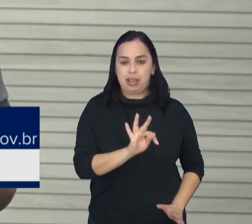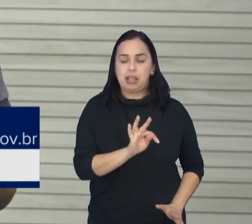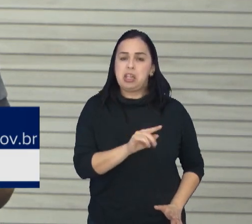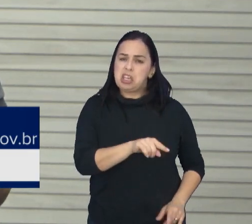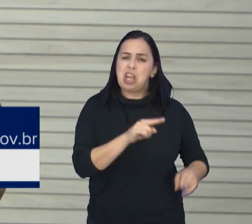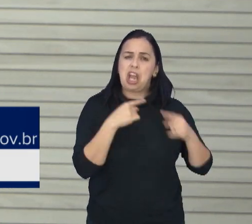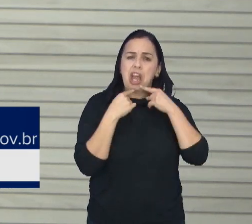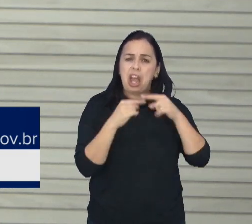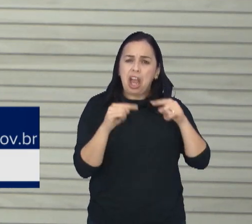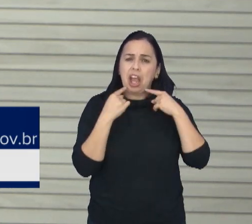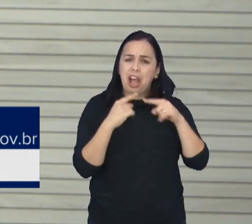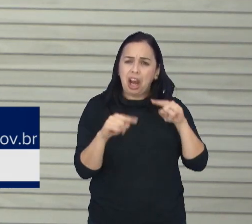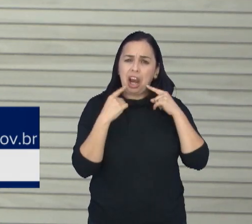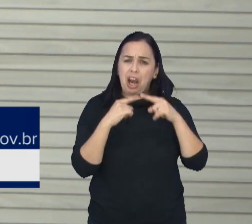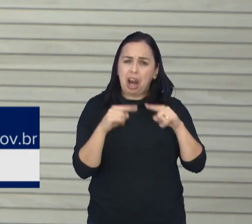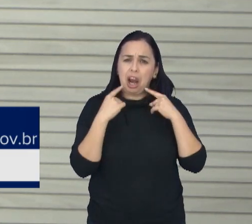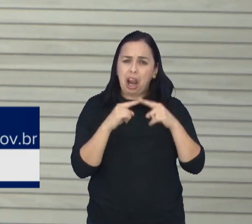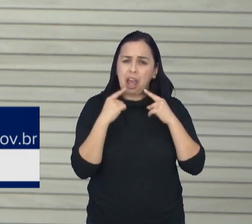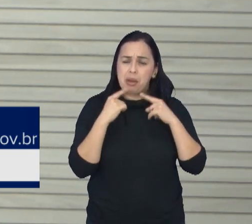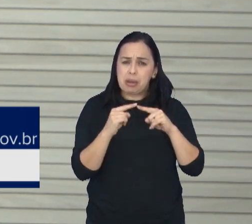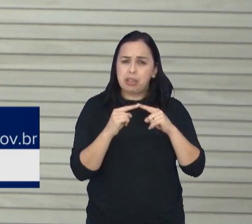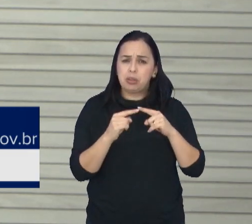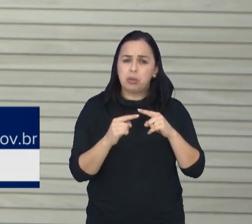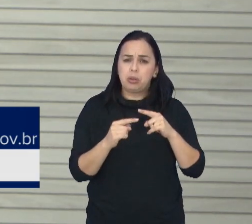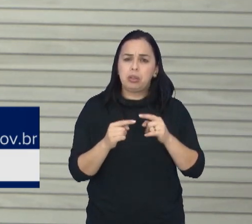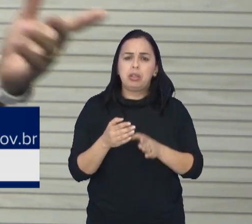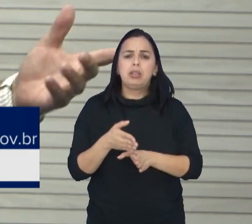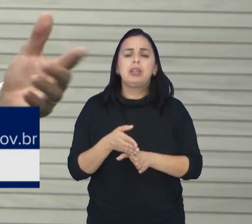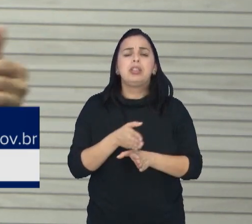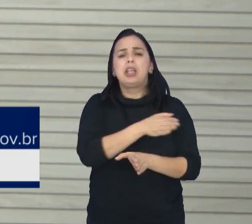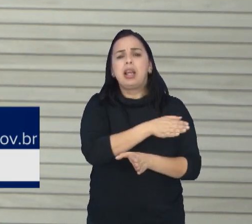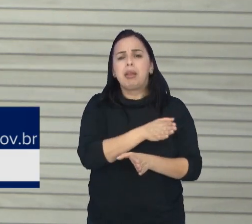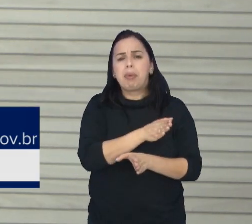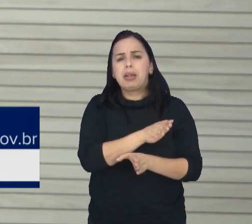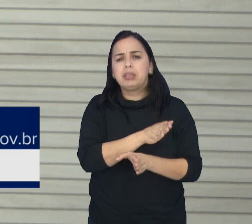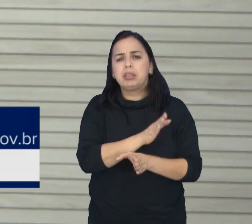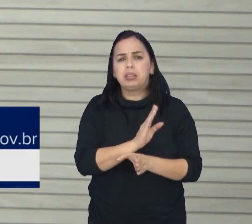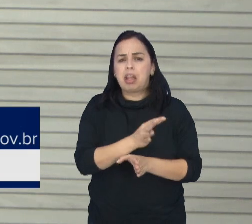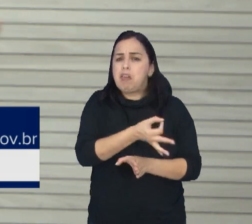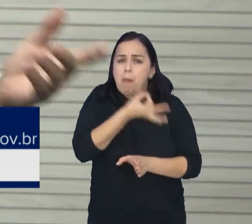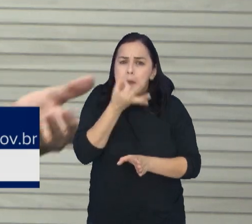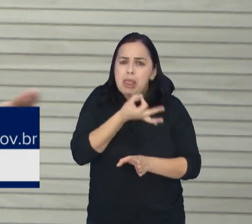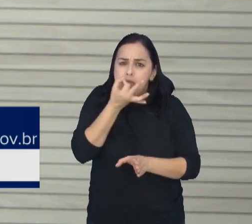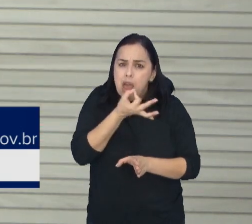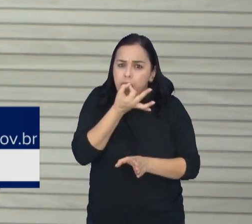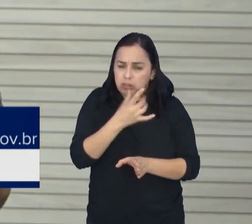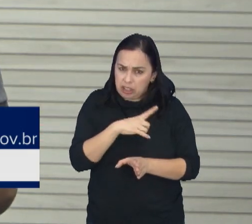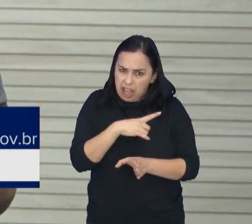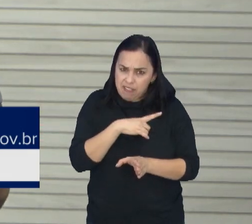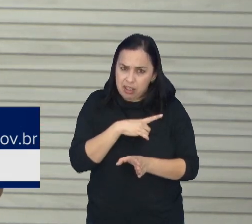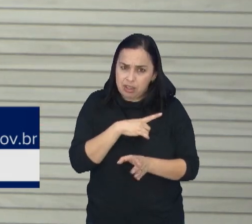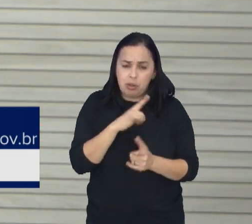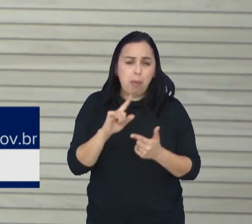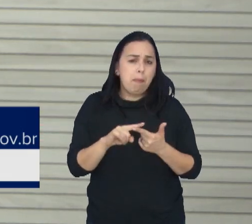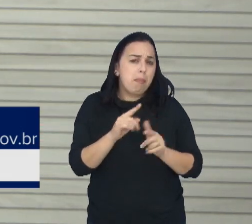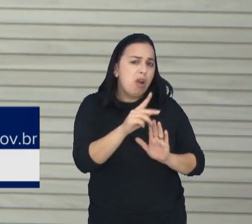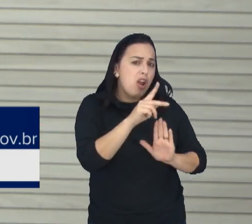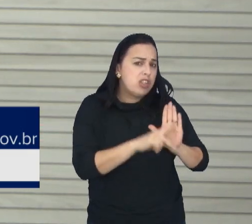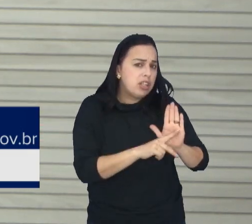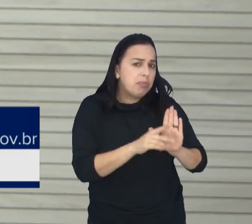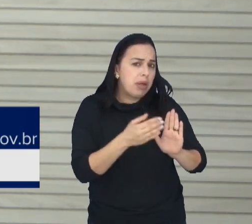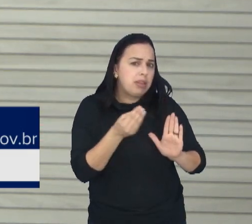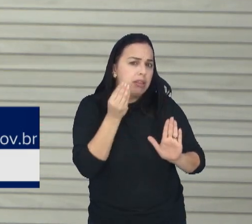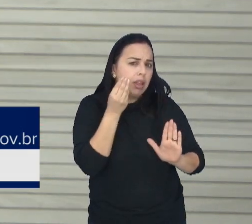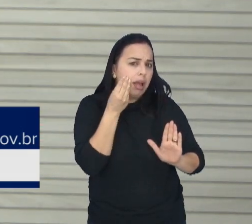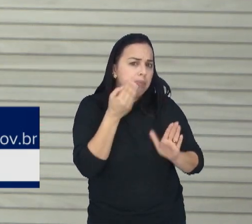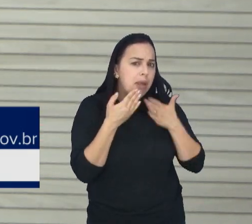plano de carreira dos professores, se houve alguma sugestão, se houve algum projeto para melhorar